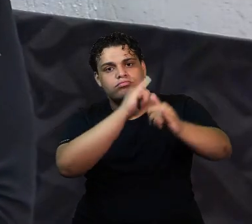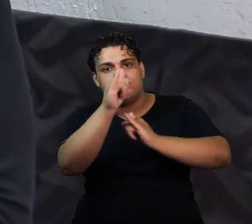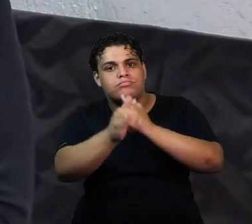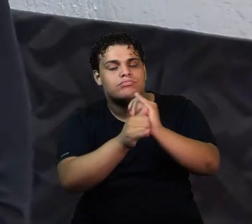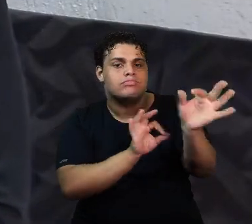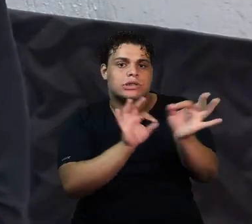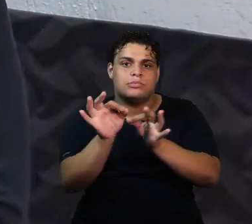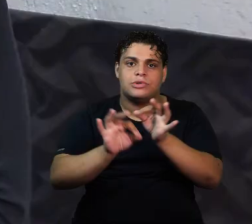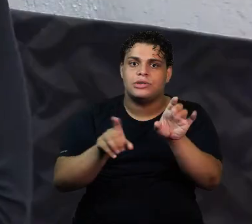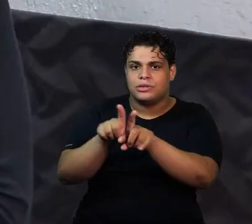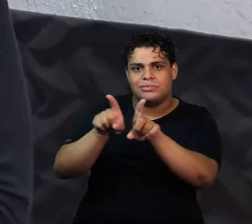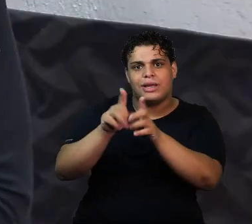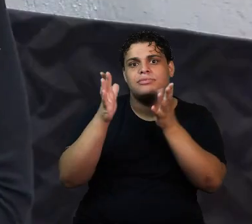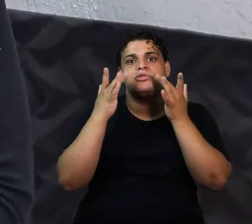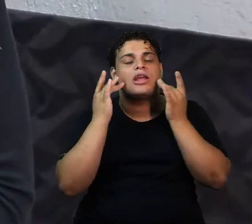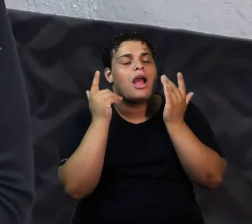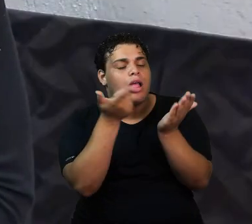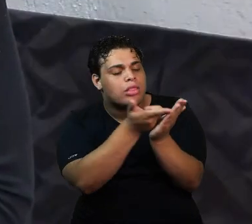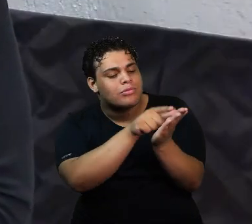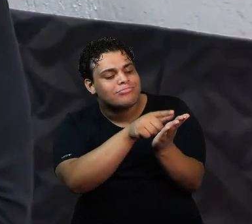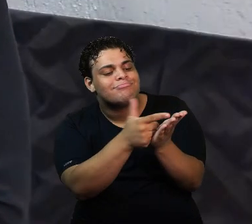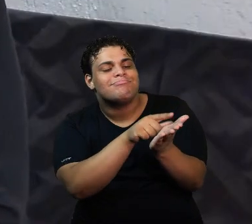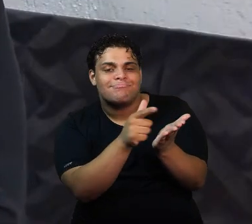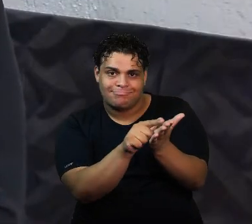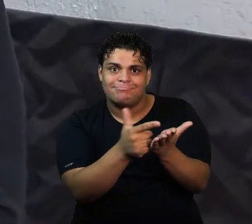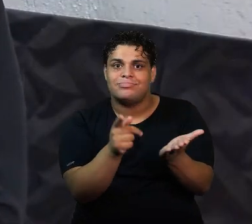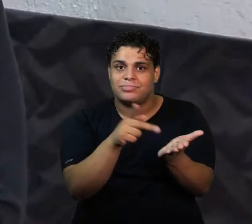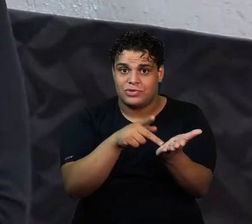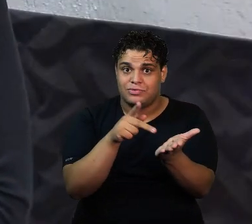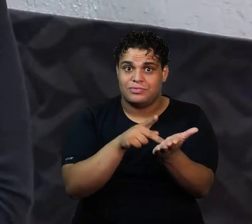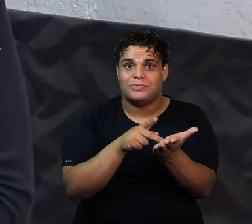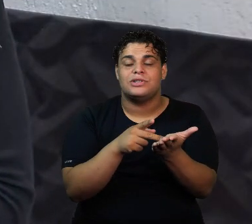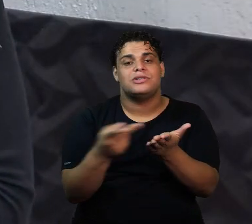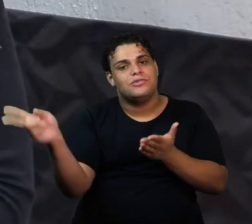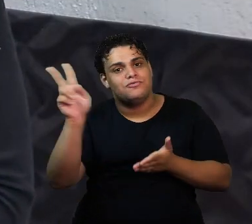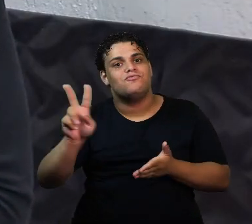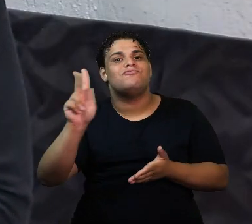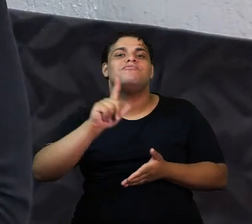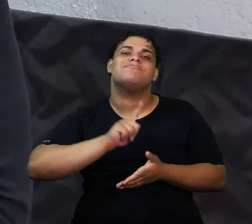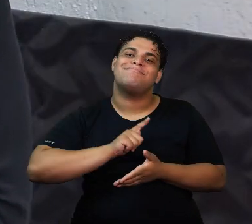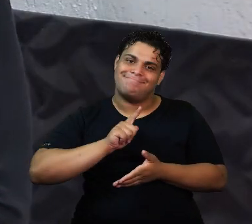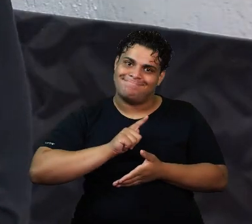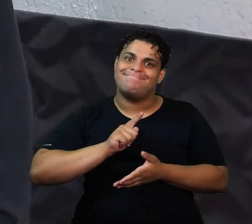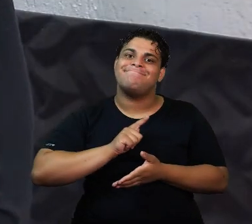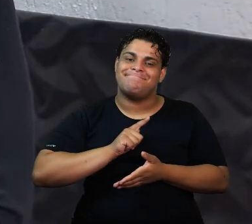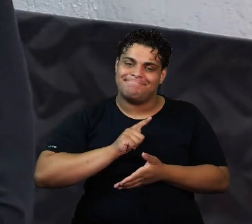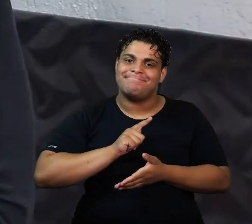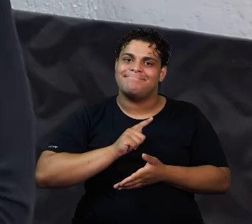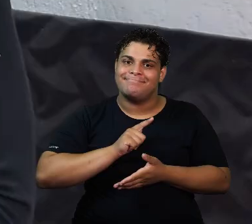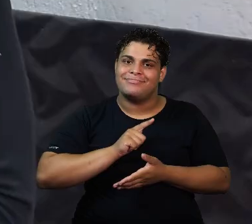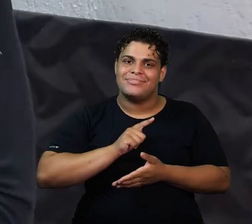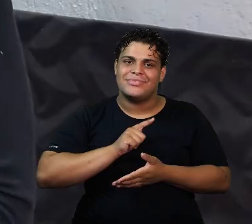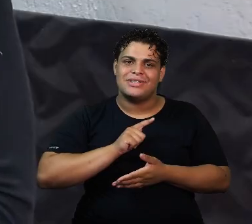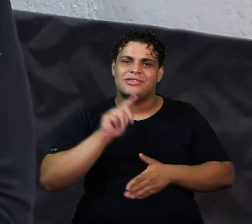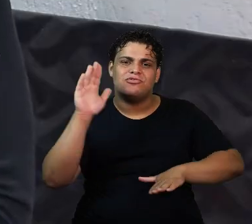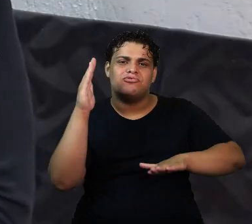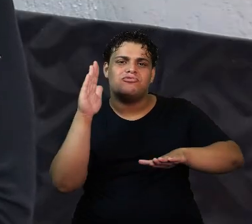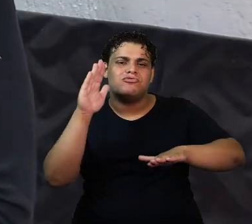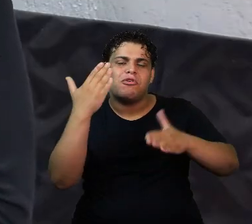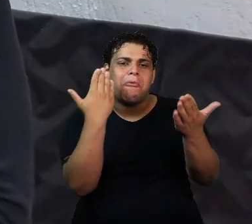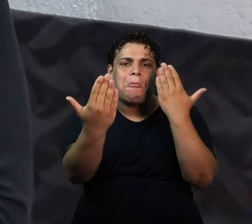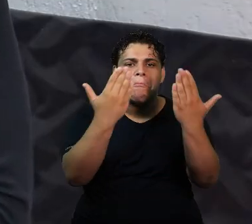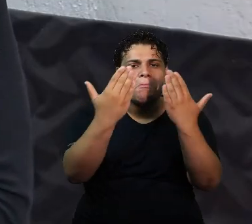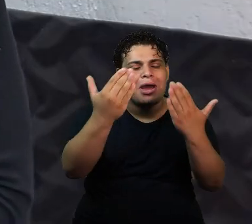através do teatro, livro. Isso realmente é muito valioso para nós, né? Para plantar uma sementinha ali na mente